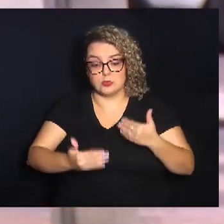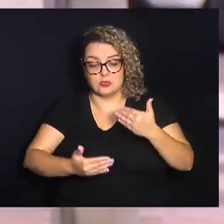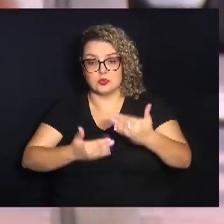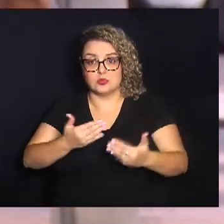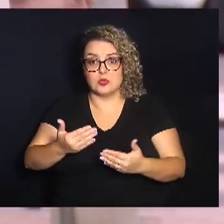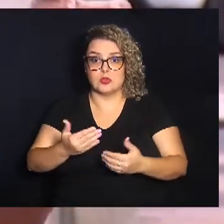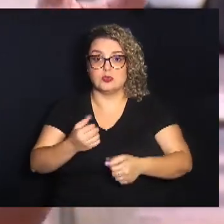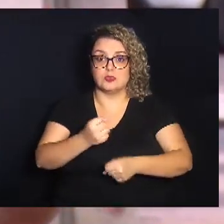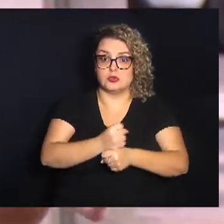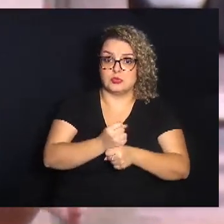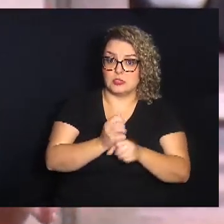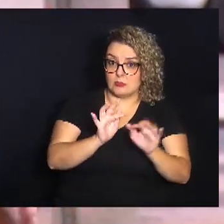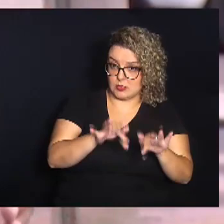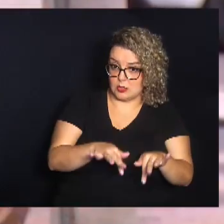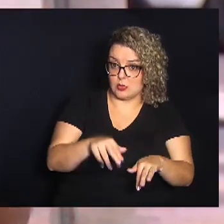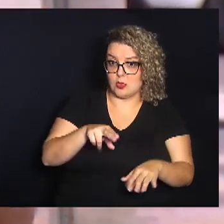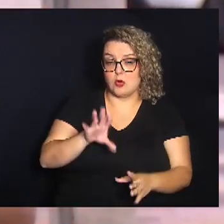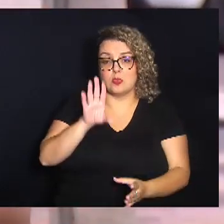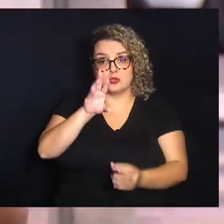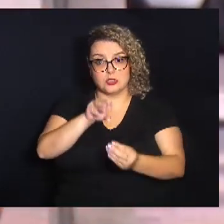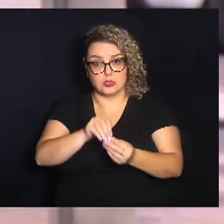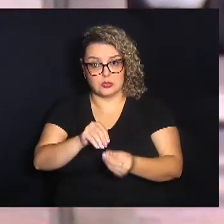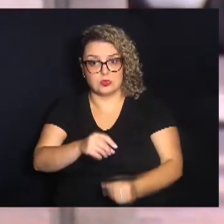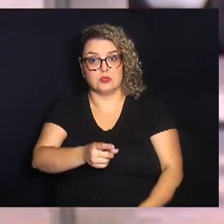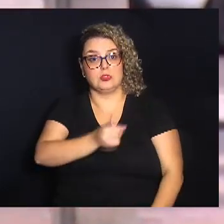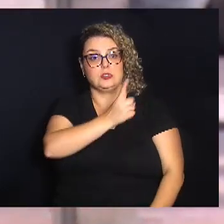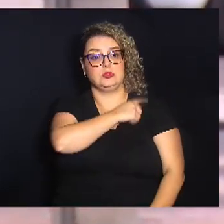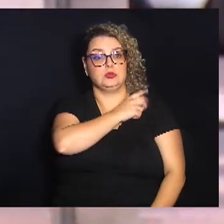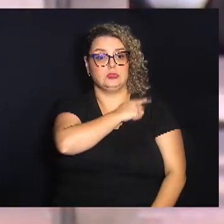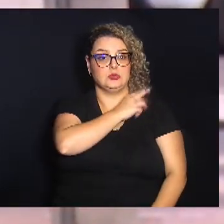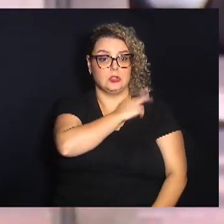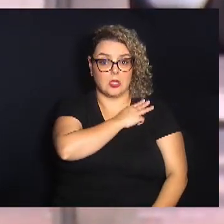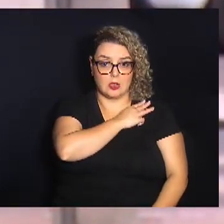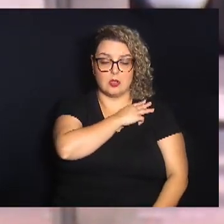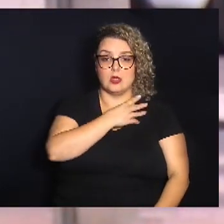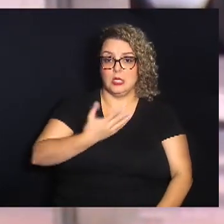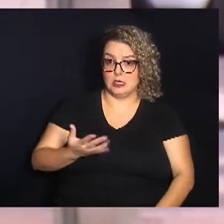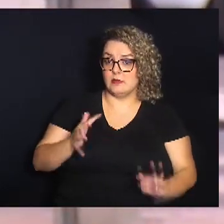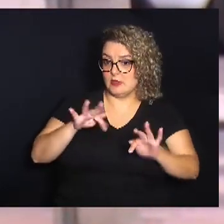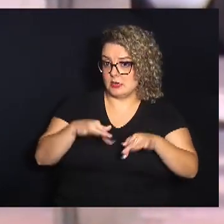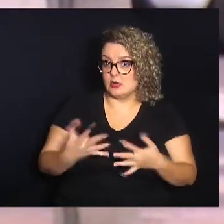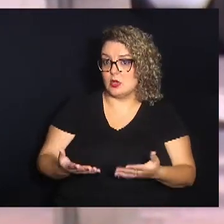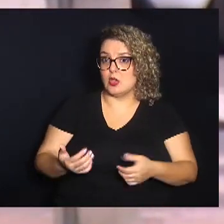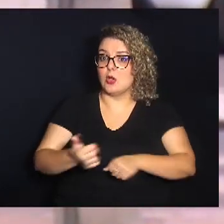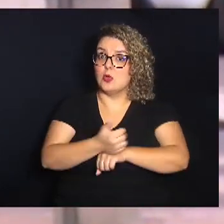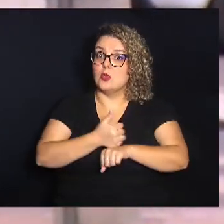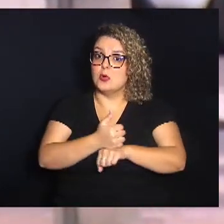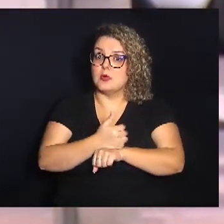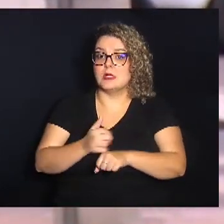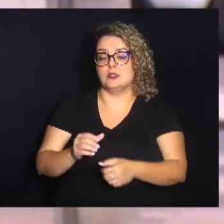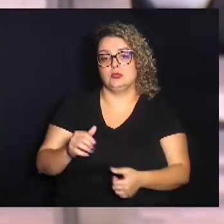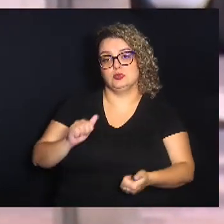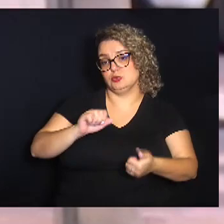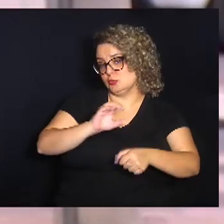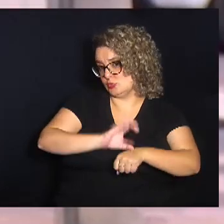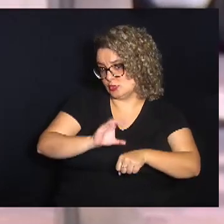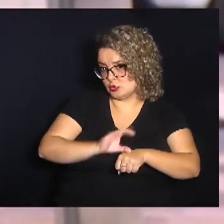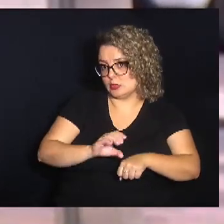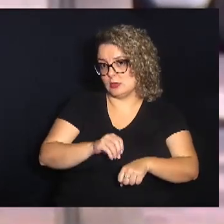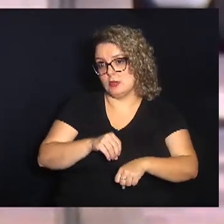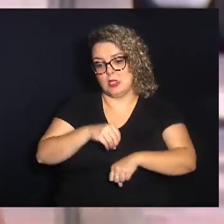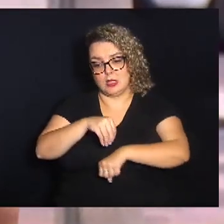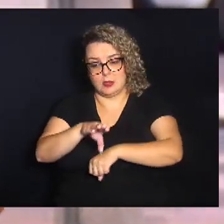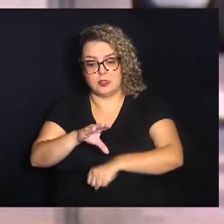anos finais, ou já concluíram o ensino fundamental, que buscam aí um curso de qualificação profissional. Aí nós encaminhamos para o